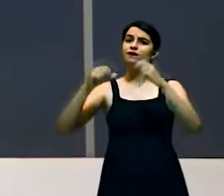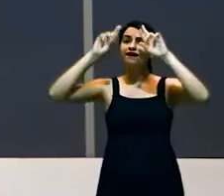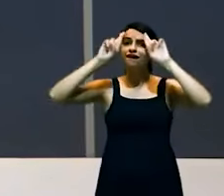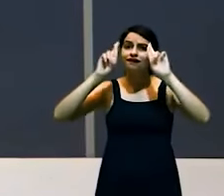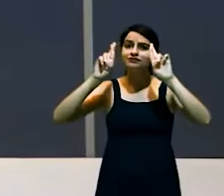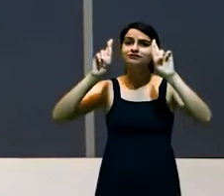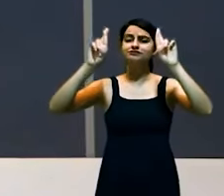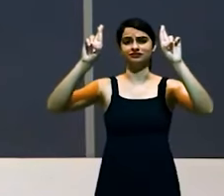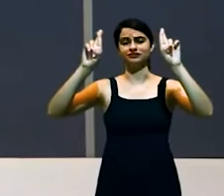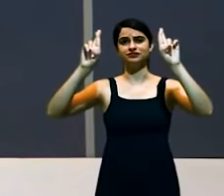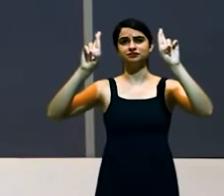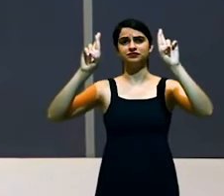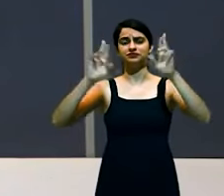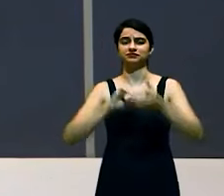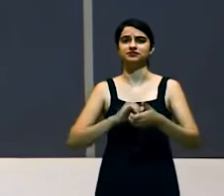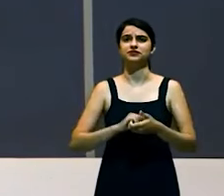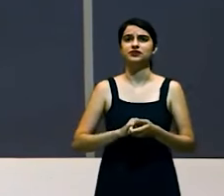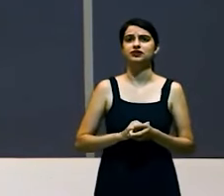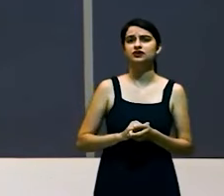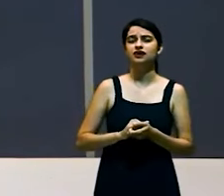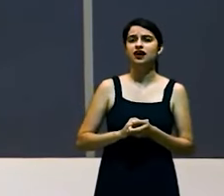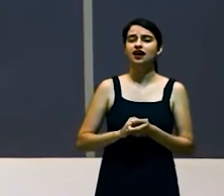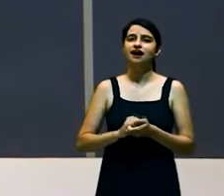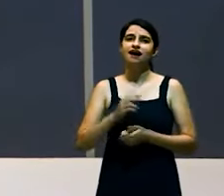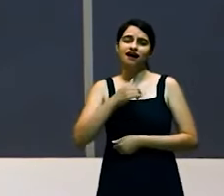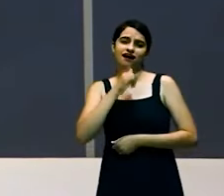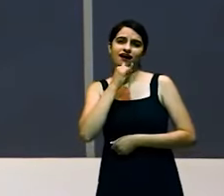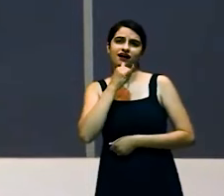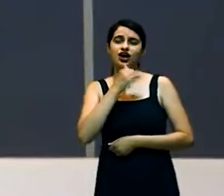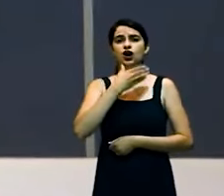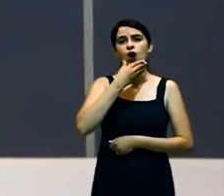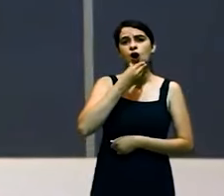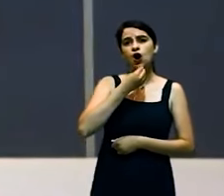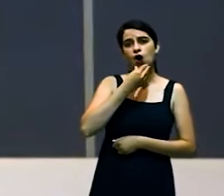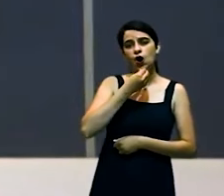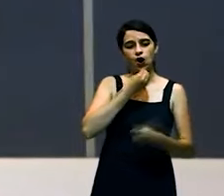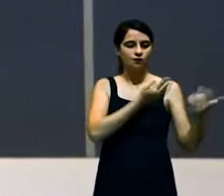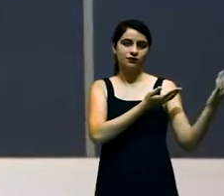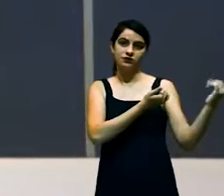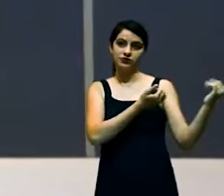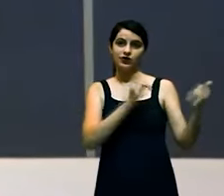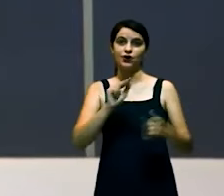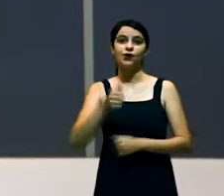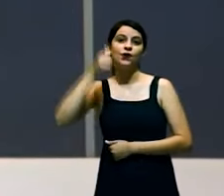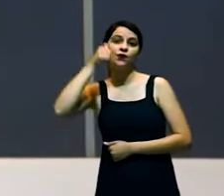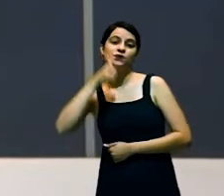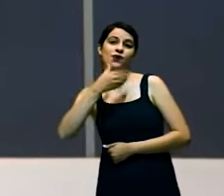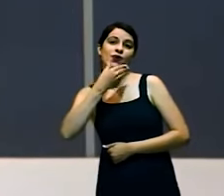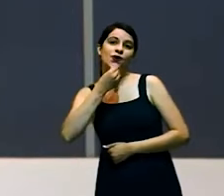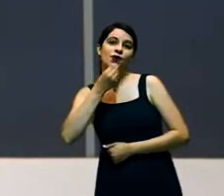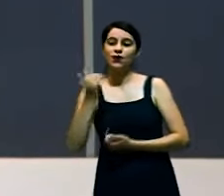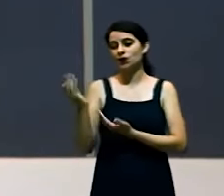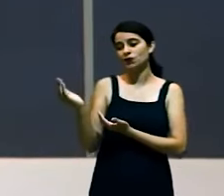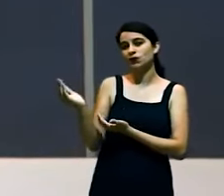certo. Ficar fazendo juras de amor no culto, aquele olhar brilhoso